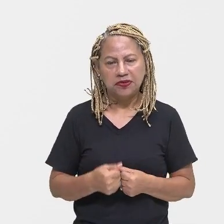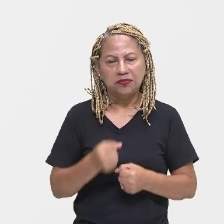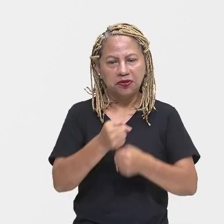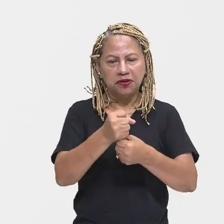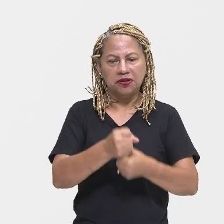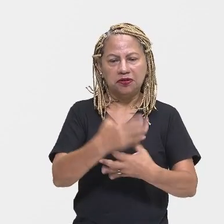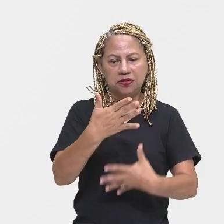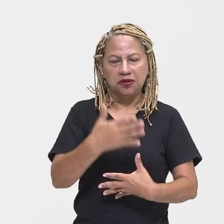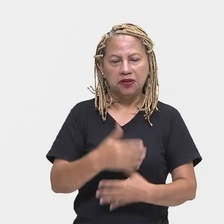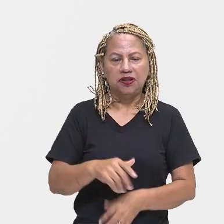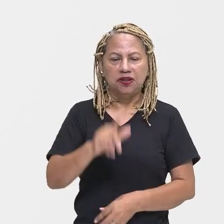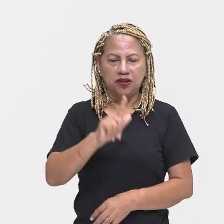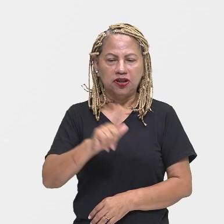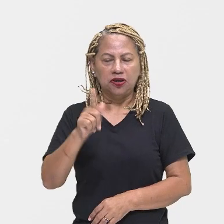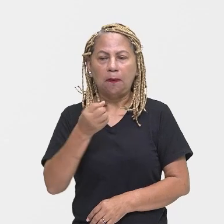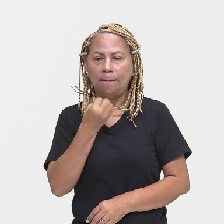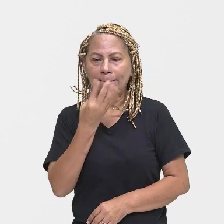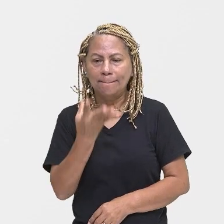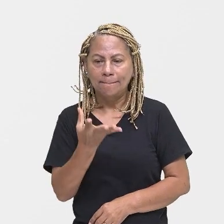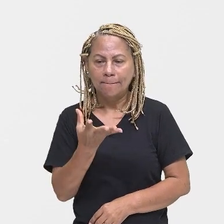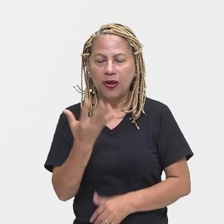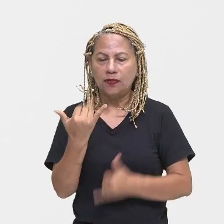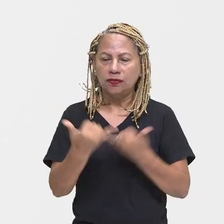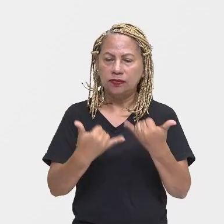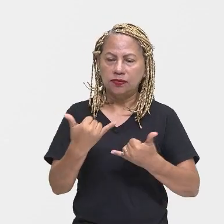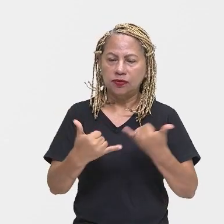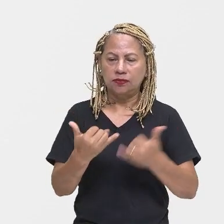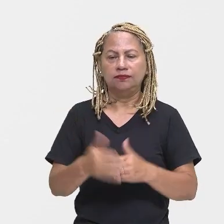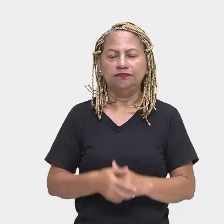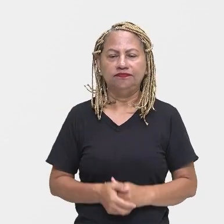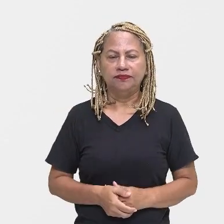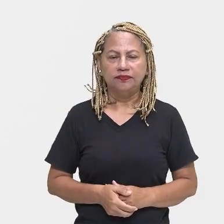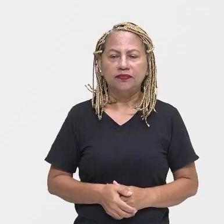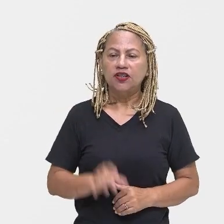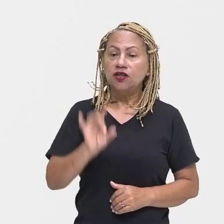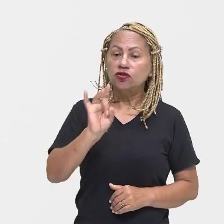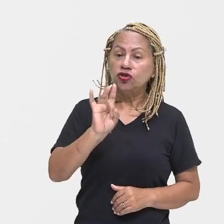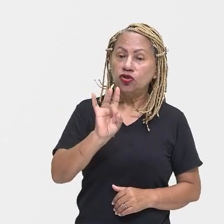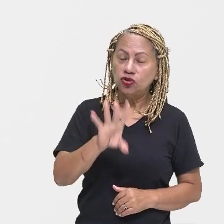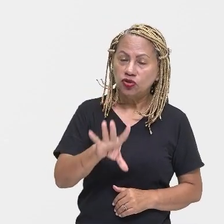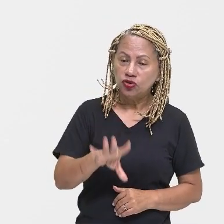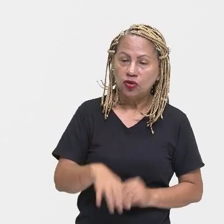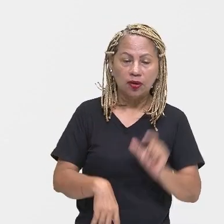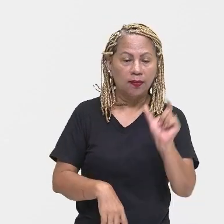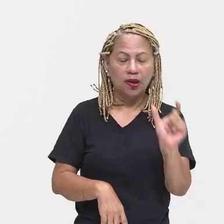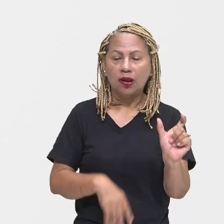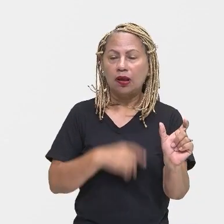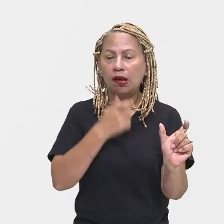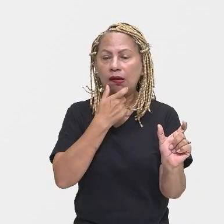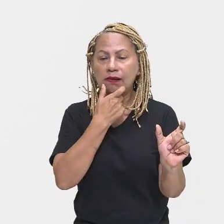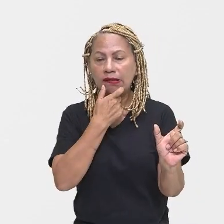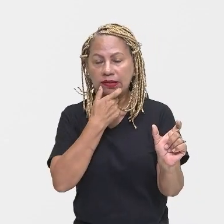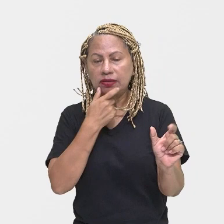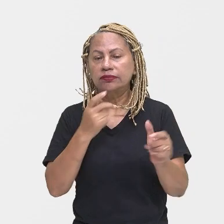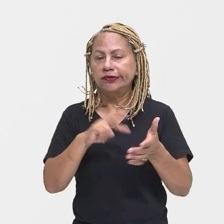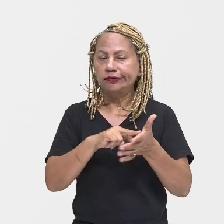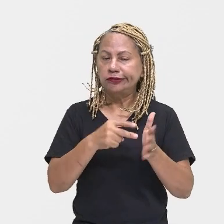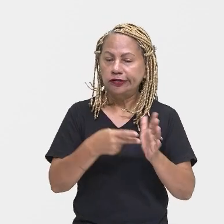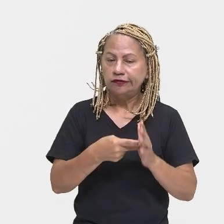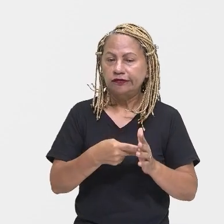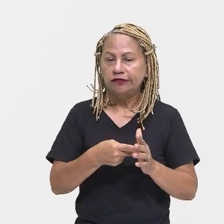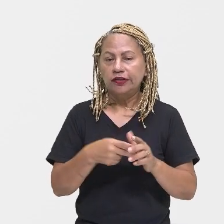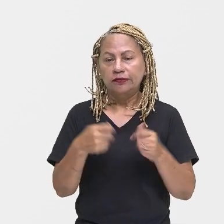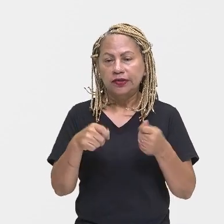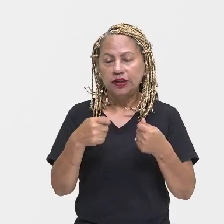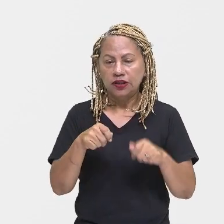que é good game, um bom jogo, tá? Então isso aqui é só uma amostra, tá? Existem diversos outros termos, uma infinidade que varia de